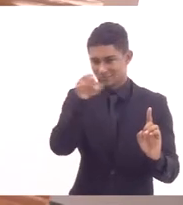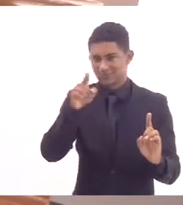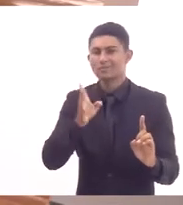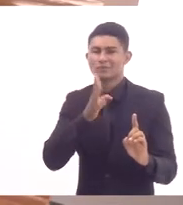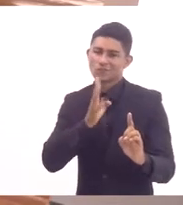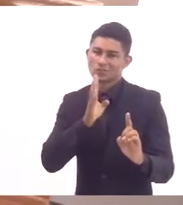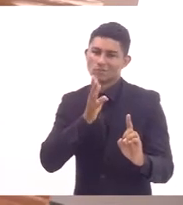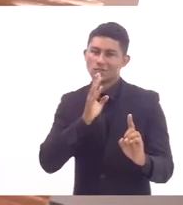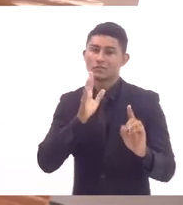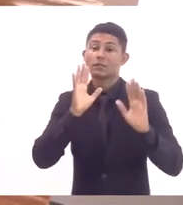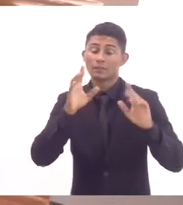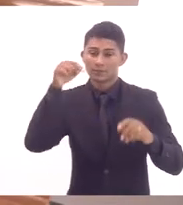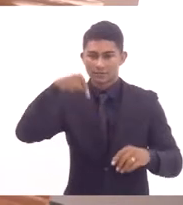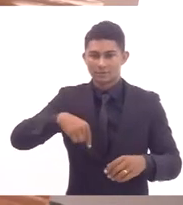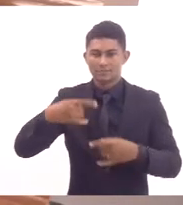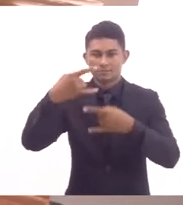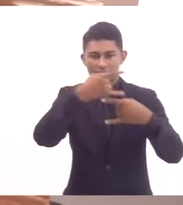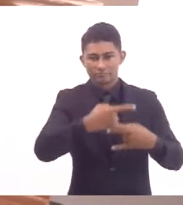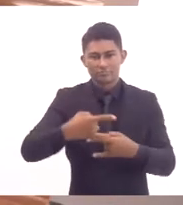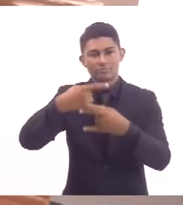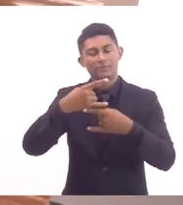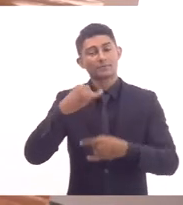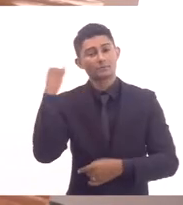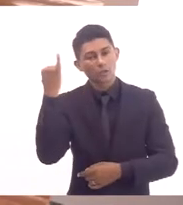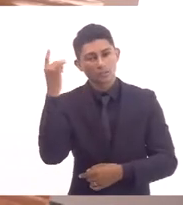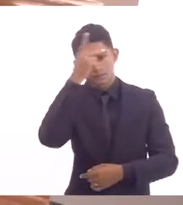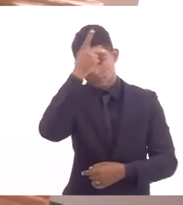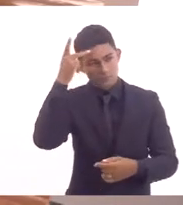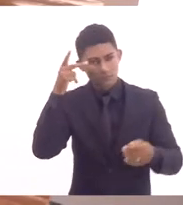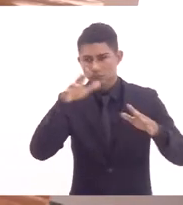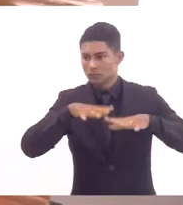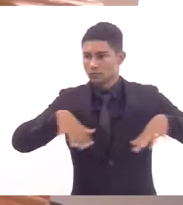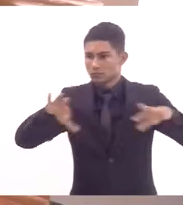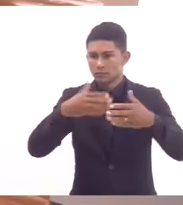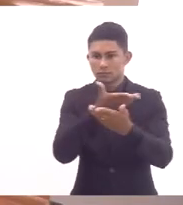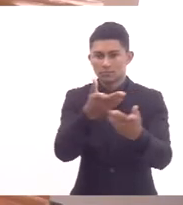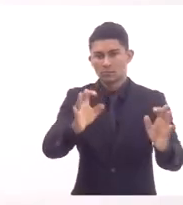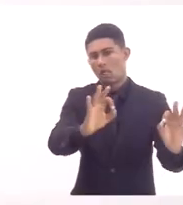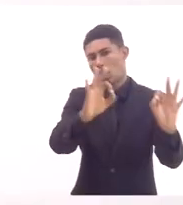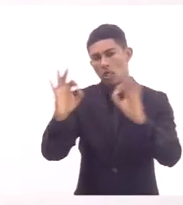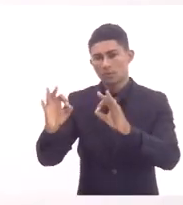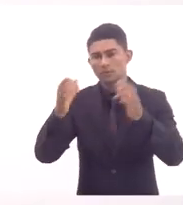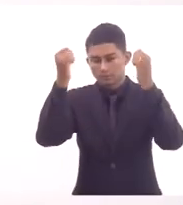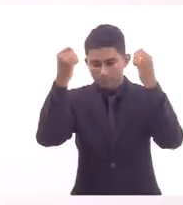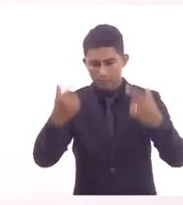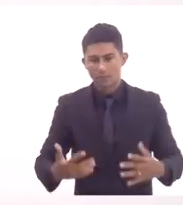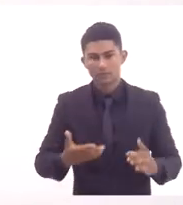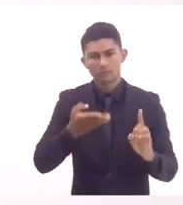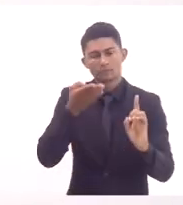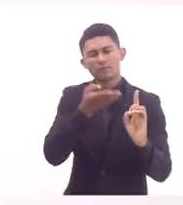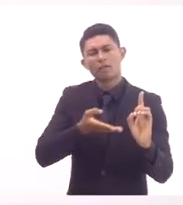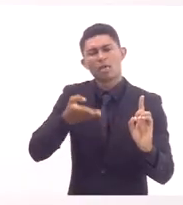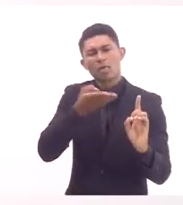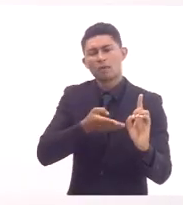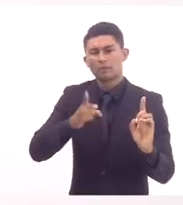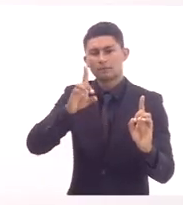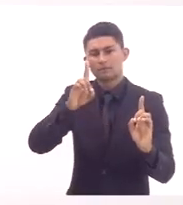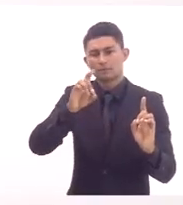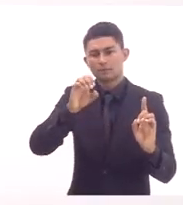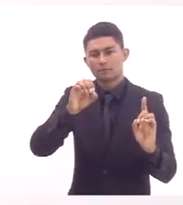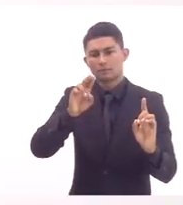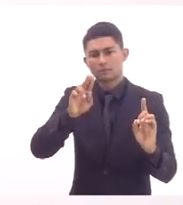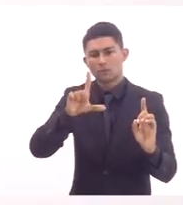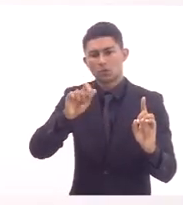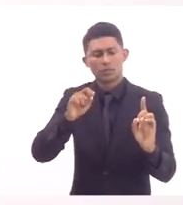mas como a gente está sendo transmitido também é importante explicitar o que que o que que a doula faz a